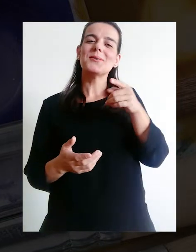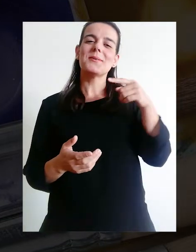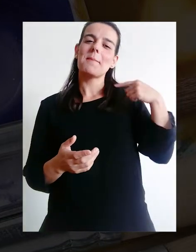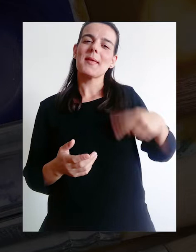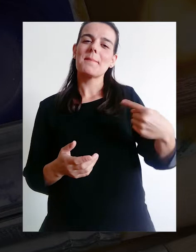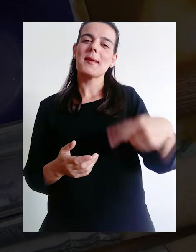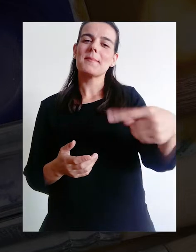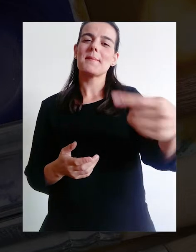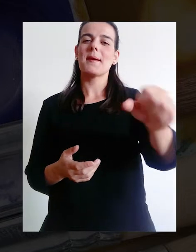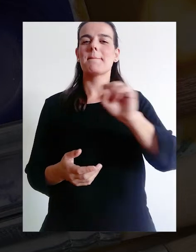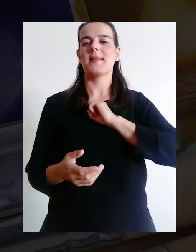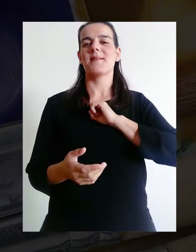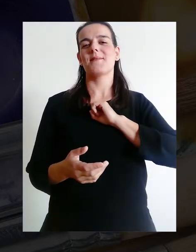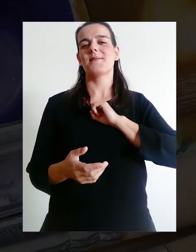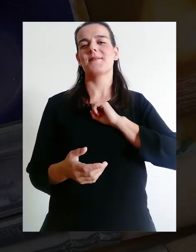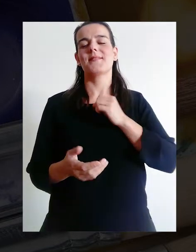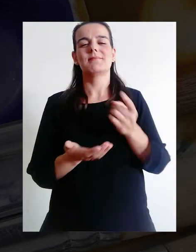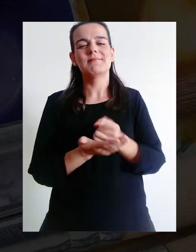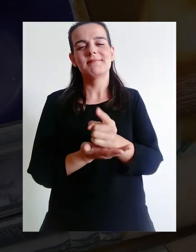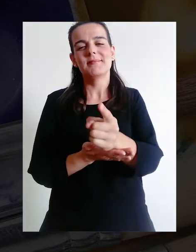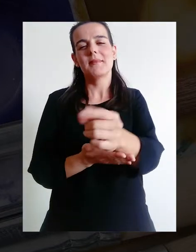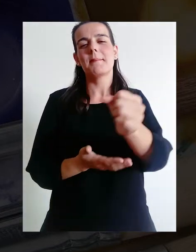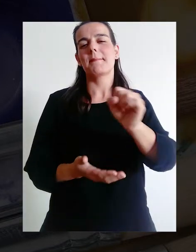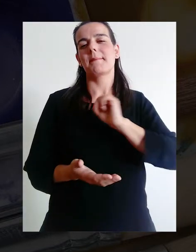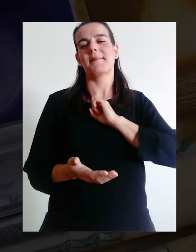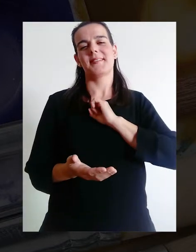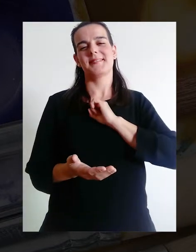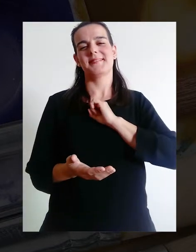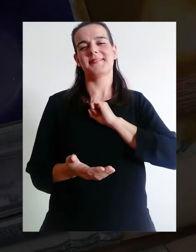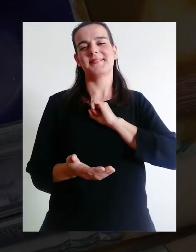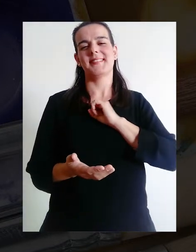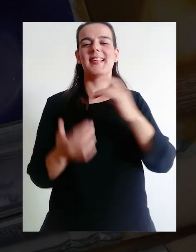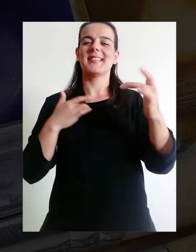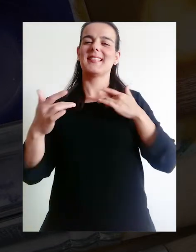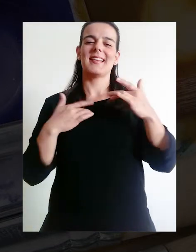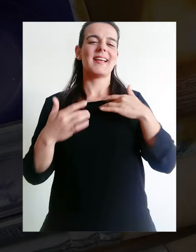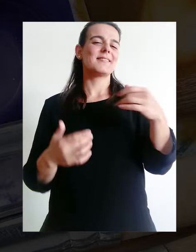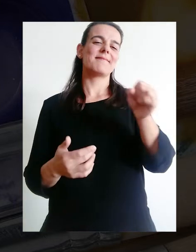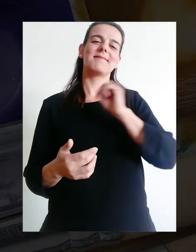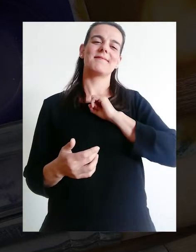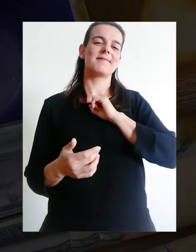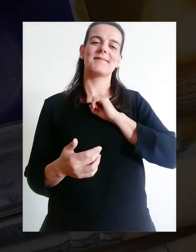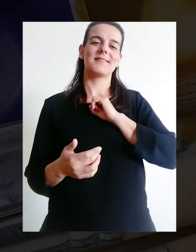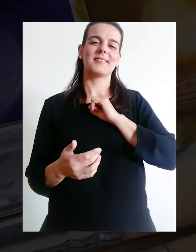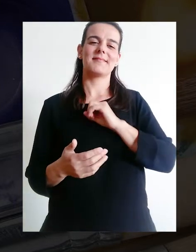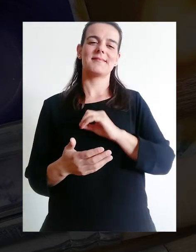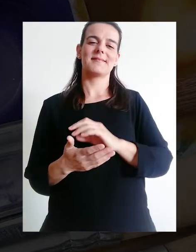Que te irias fazer meu cotidiano, meu roteiro, minha peça de